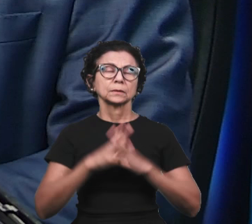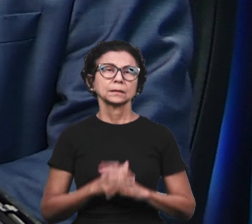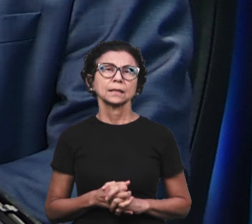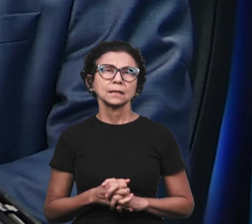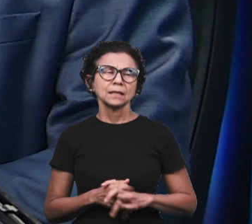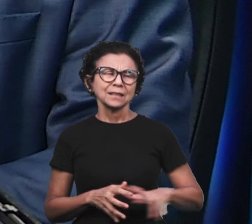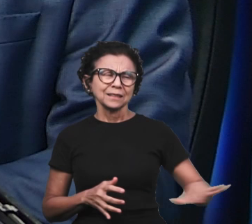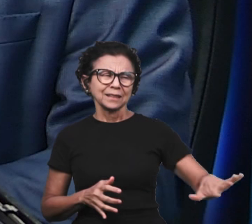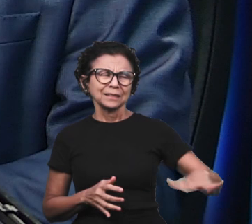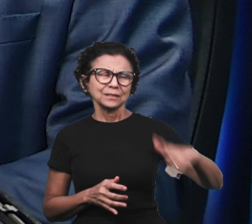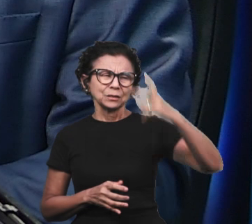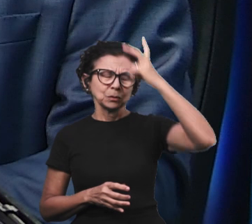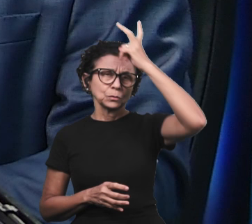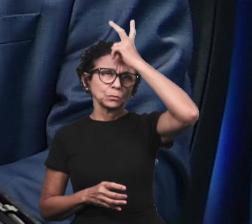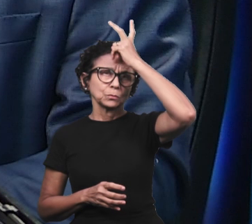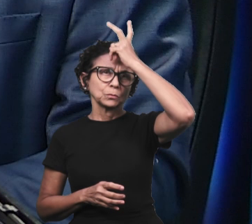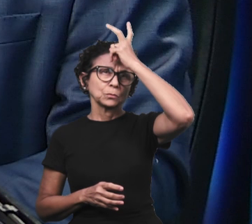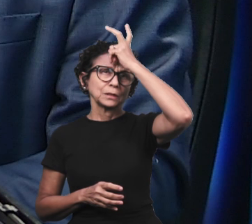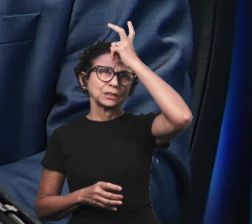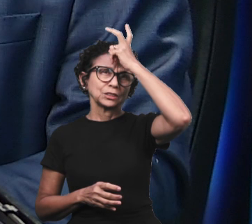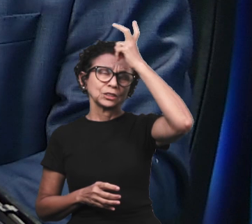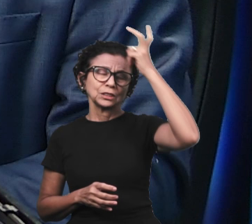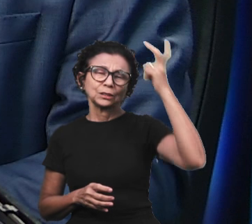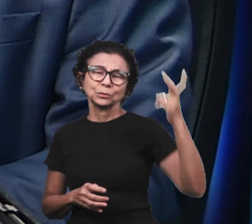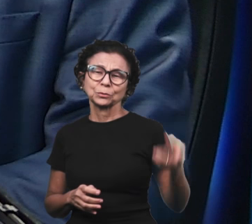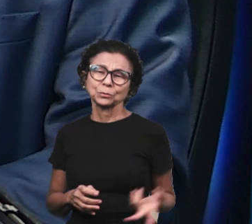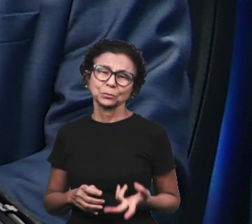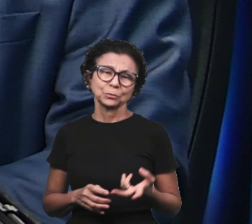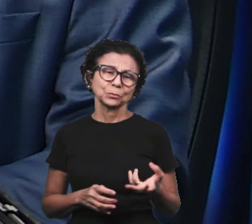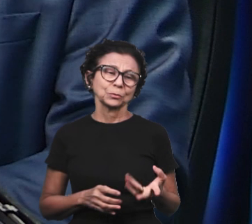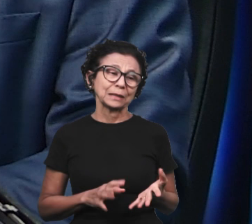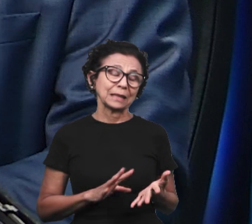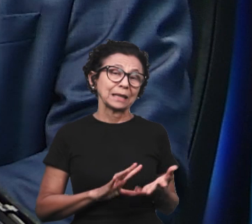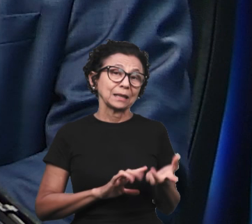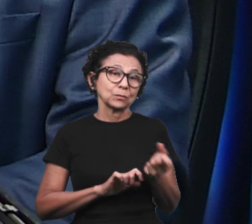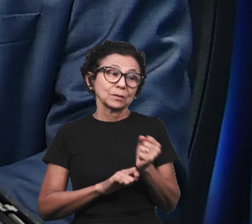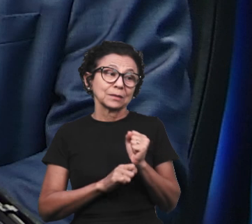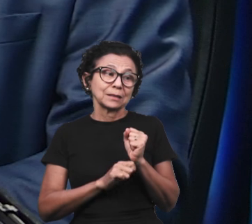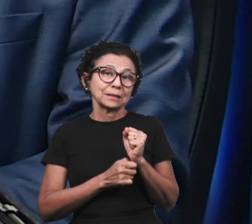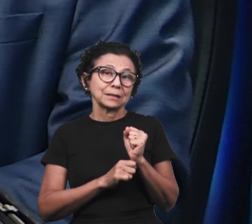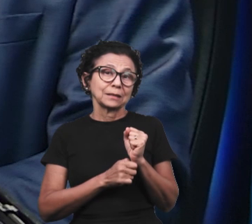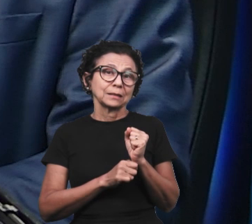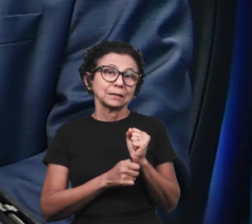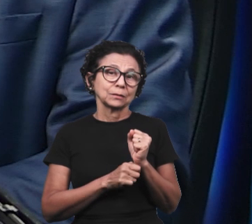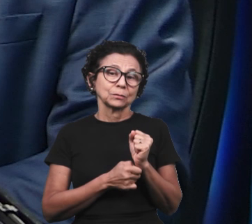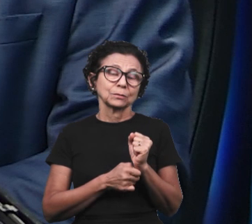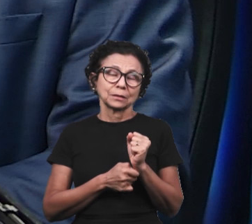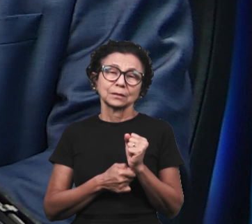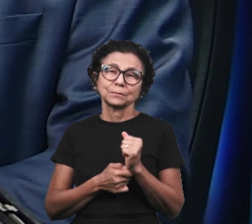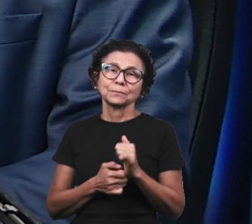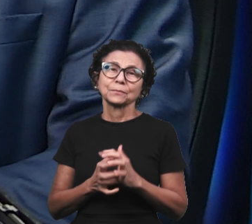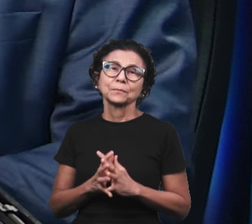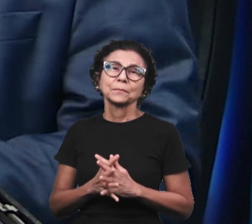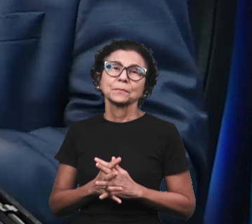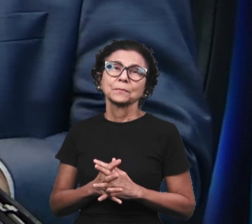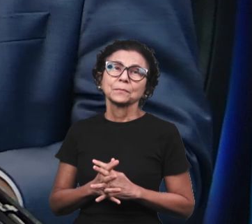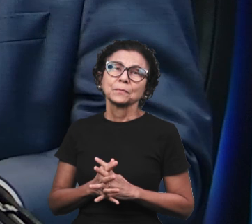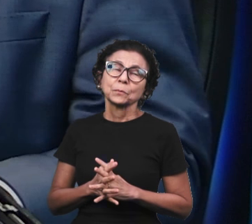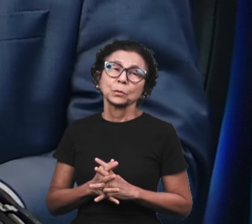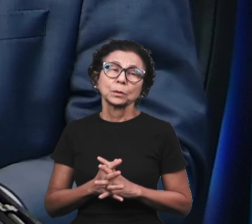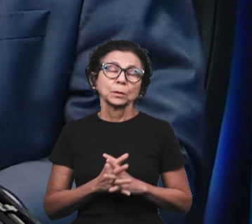não podiam ter essa identificação, porque era um segredo. Moisés, ele foi